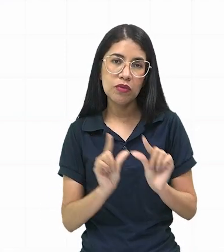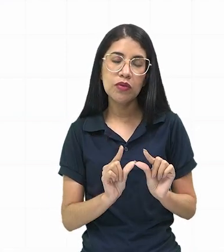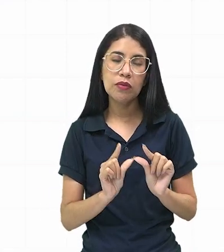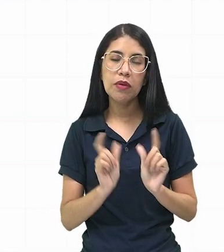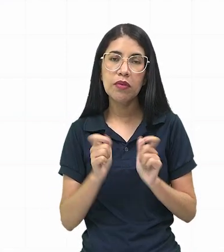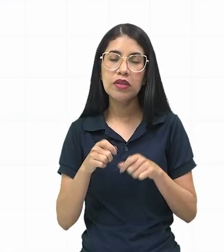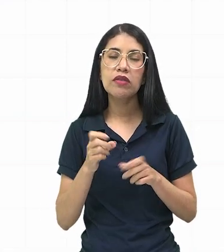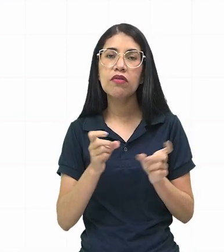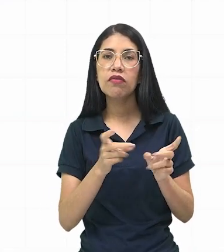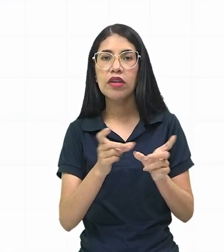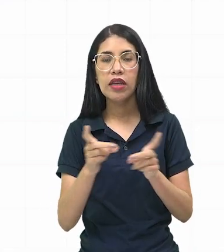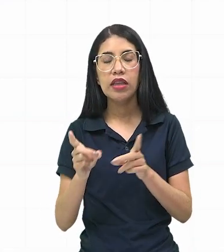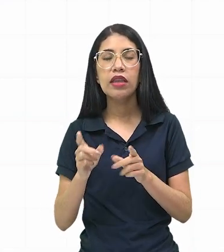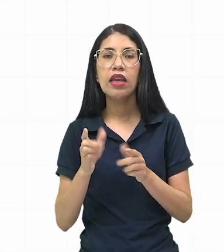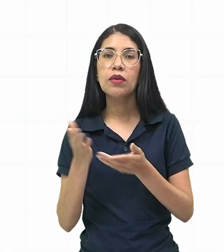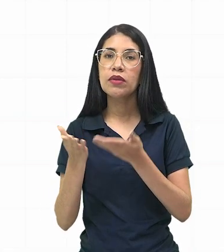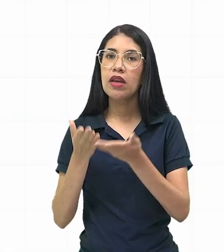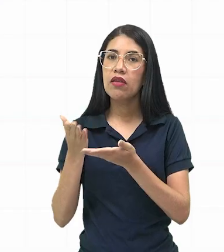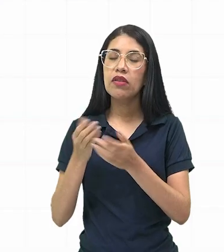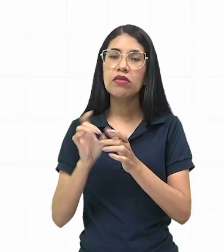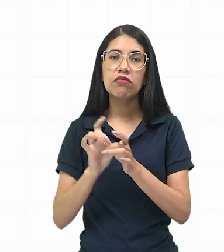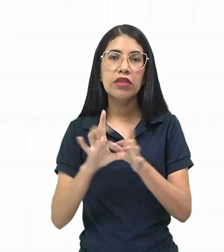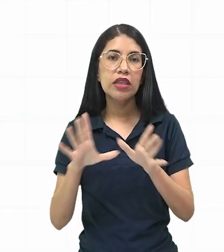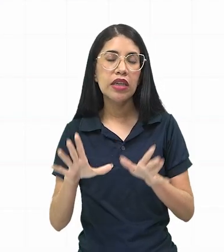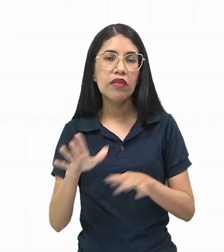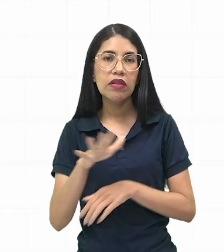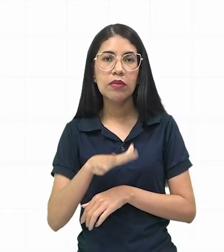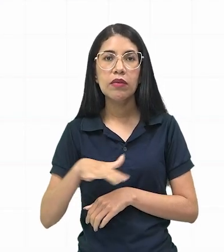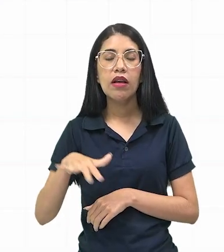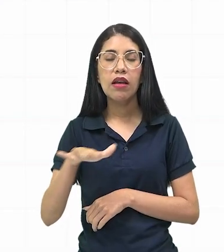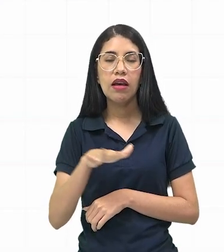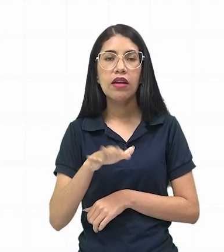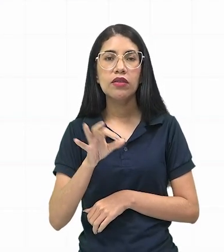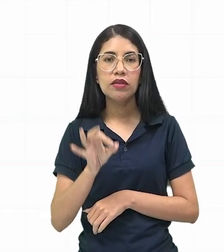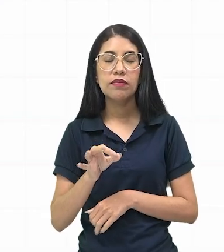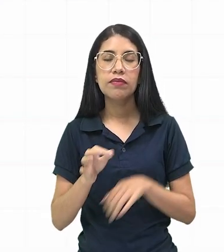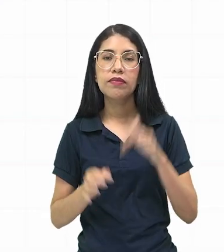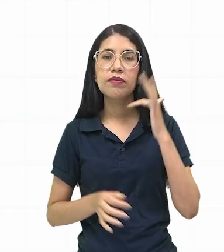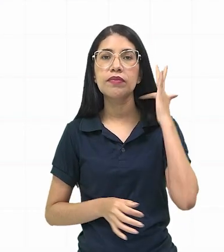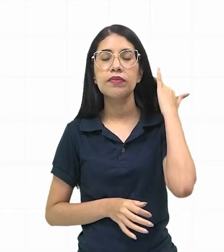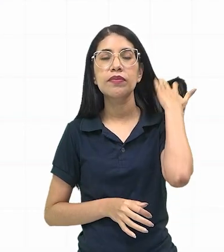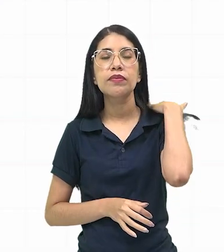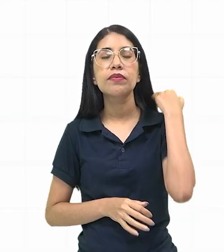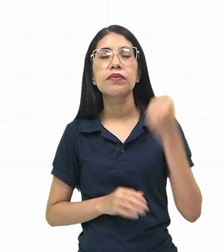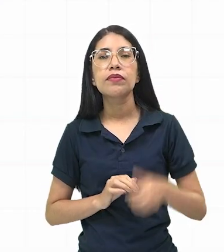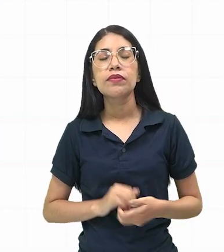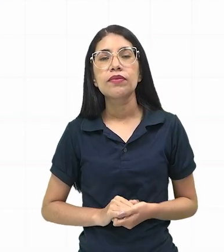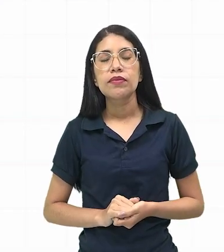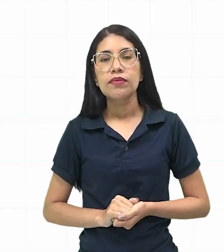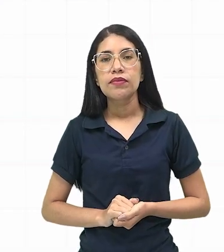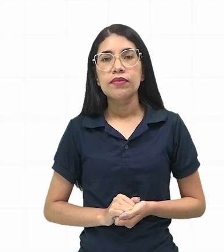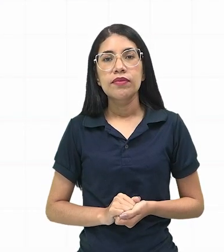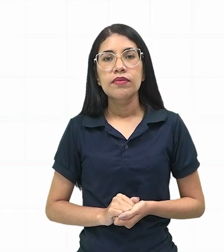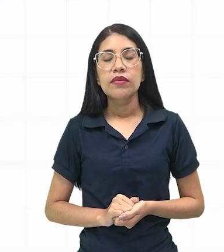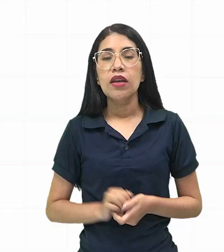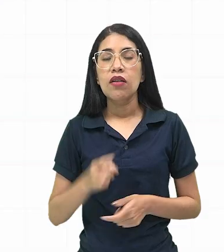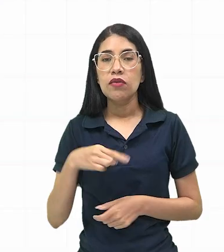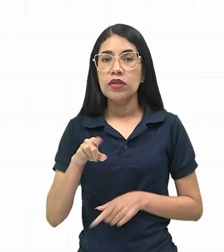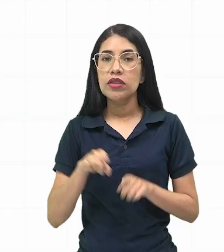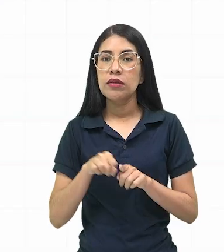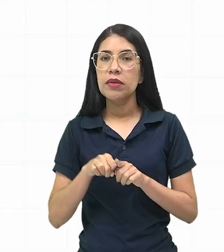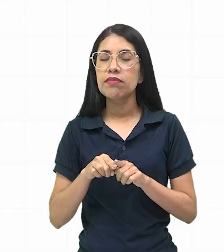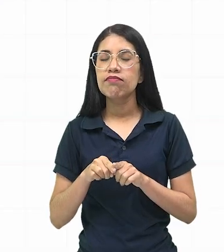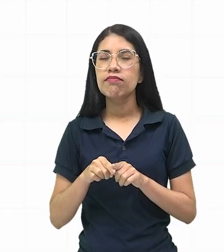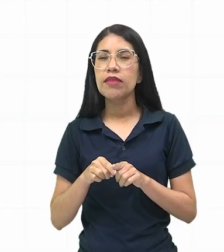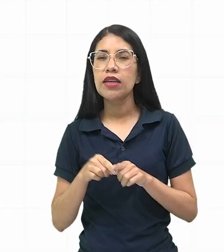né? Permitindo que os produtos e serviços circulem livremente pelo território desse bloco econômico. Vocês devem estar se